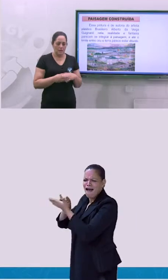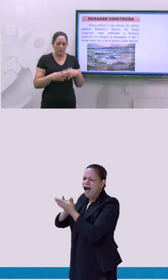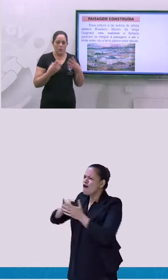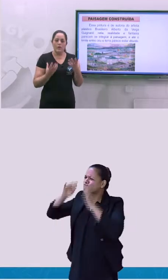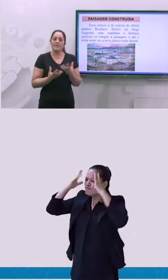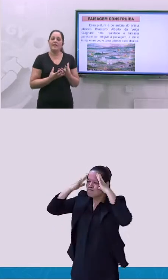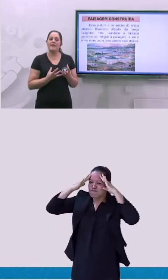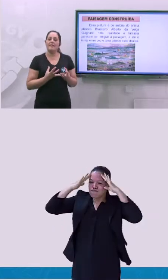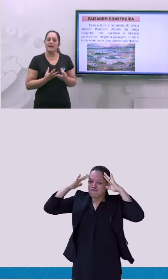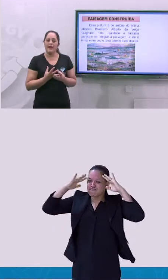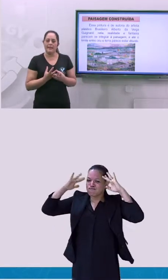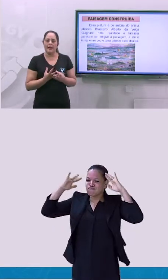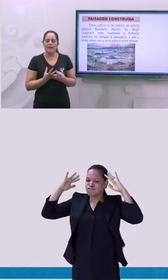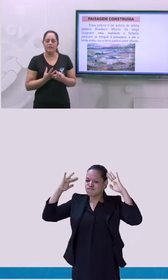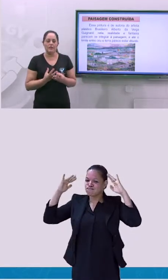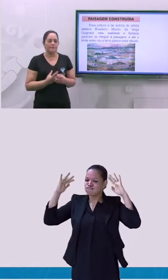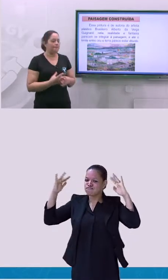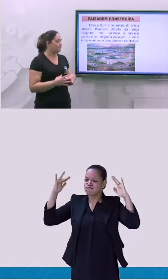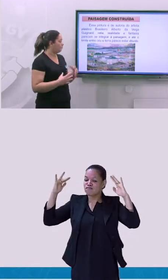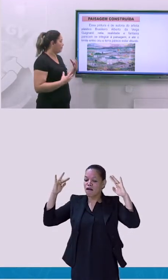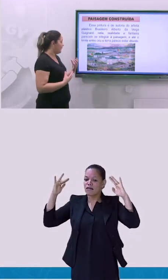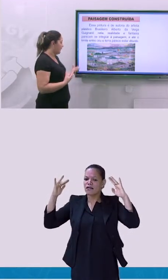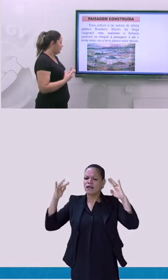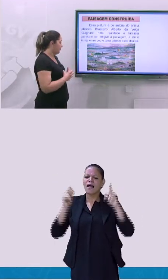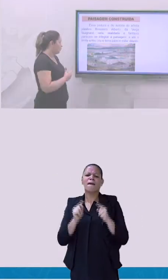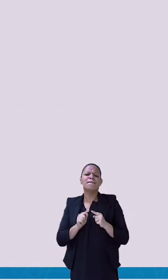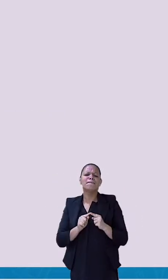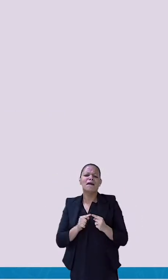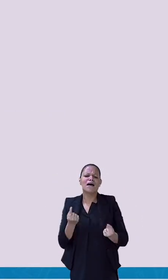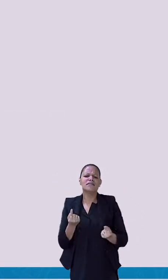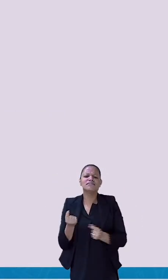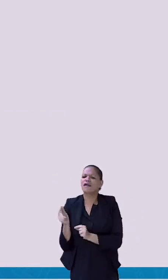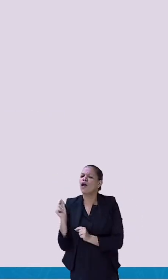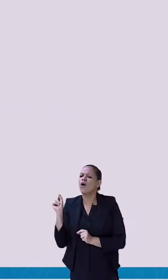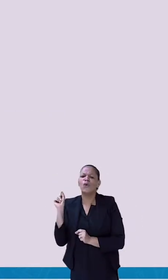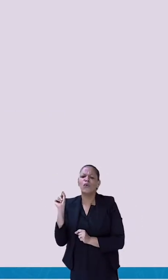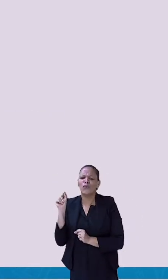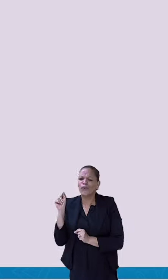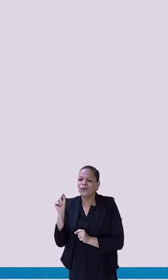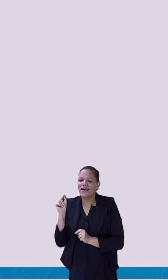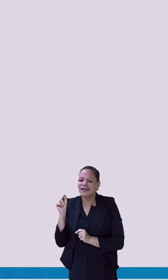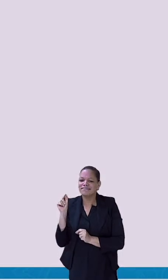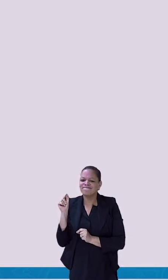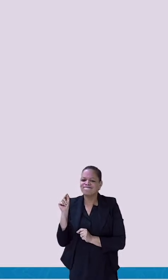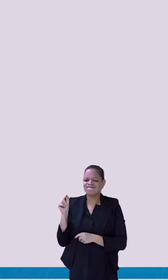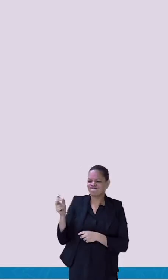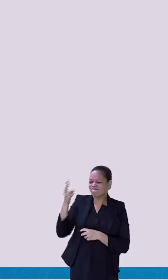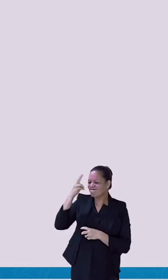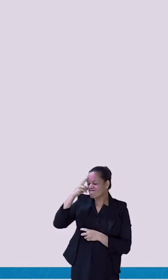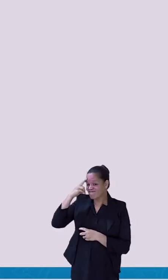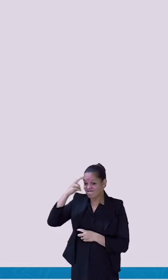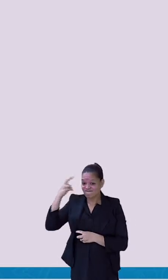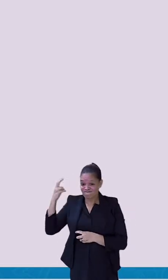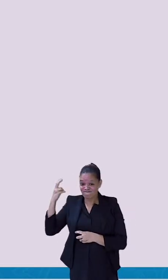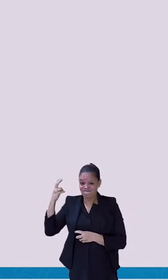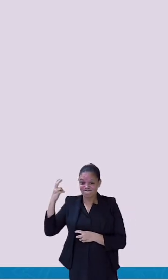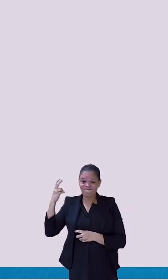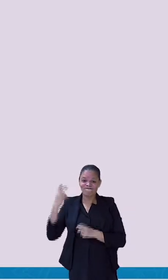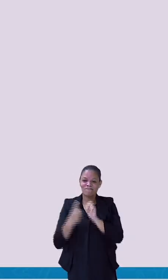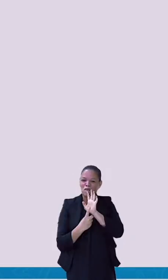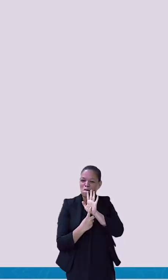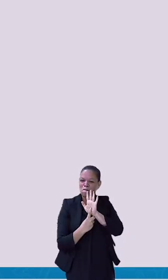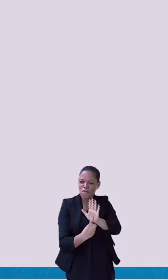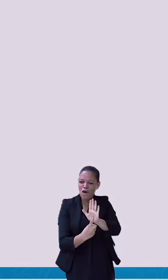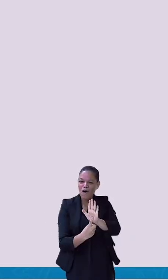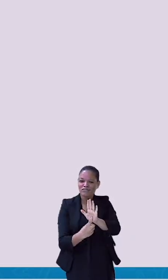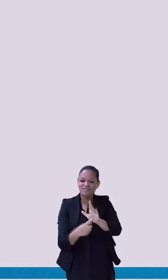fantasia. O que seria essa realidade aqui? Nessa pintura, a realidade seriam as casas, né? Seria mais ou